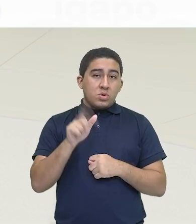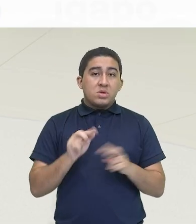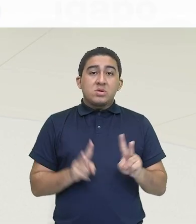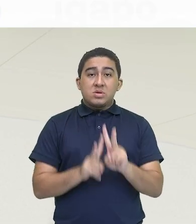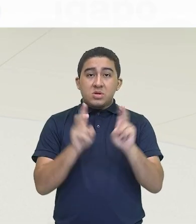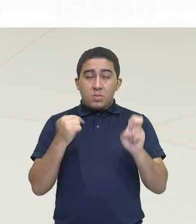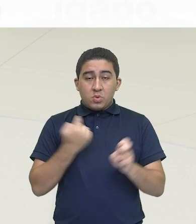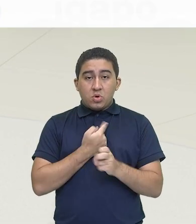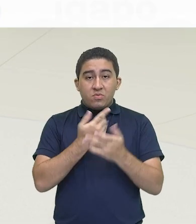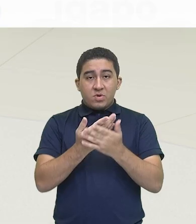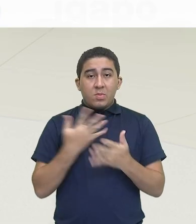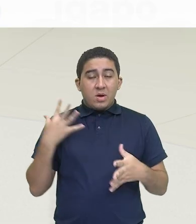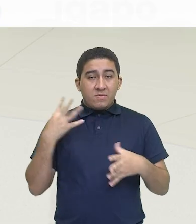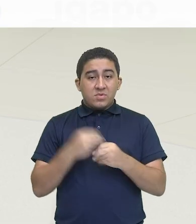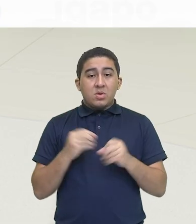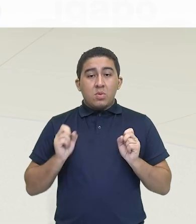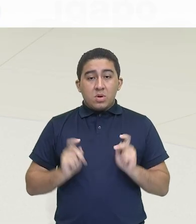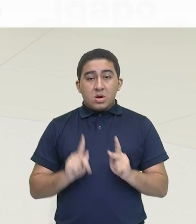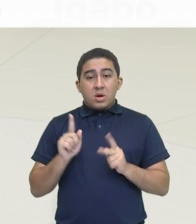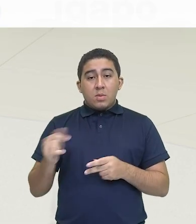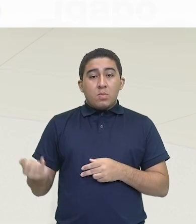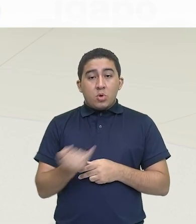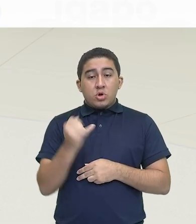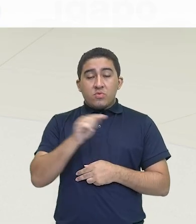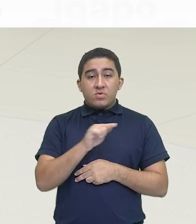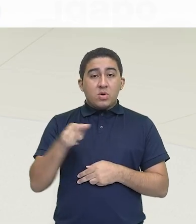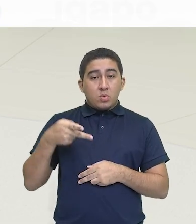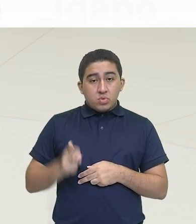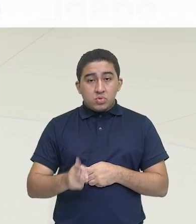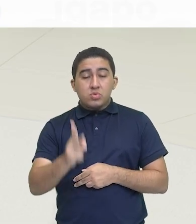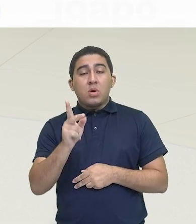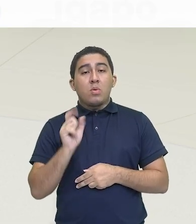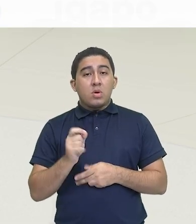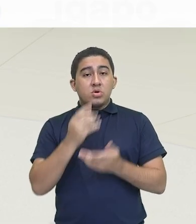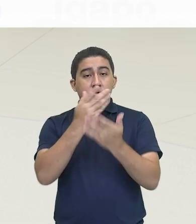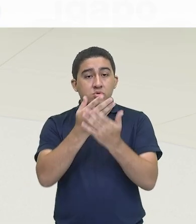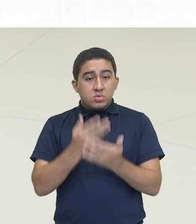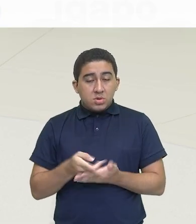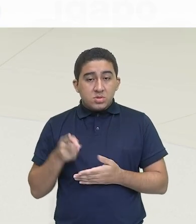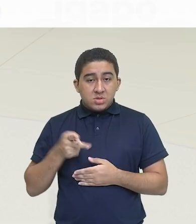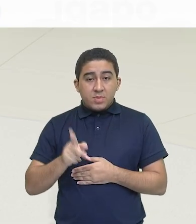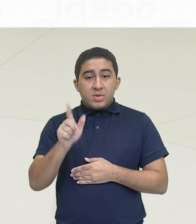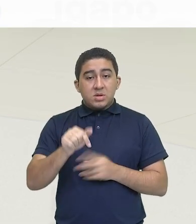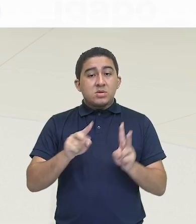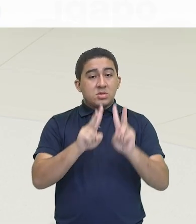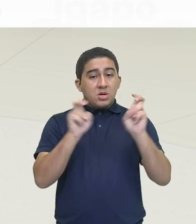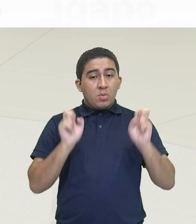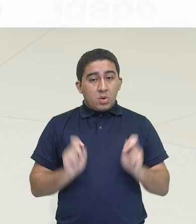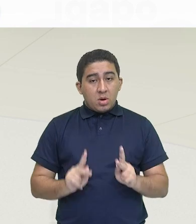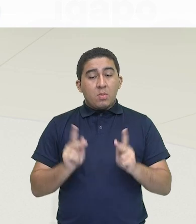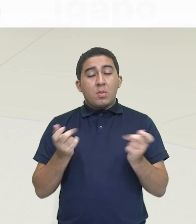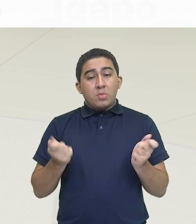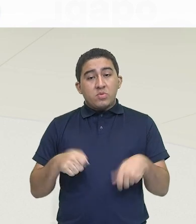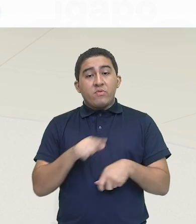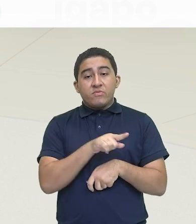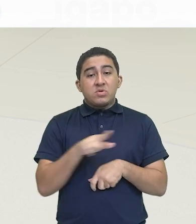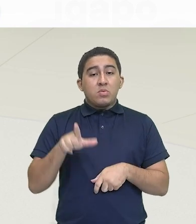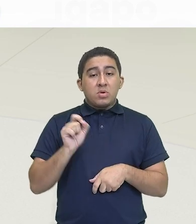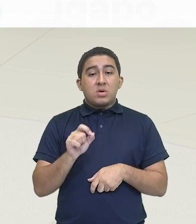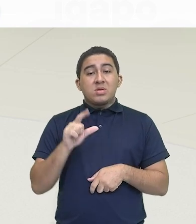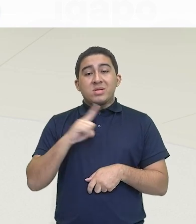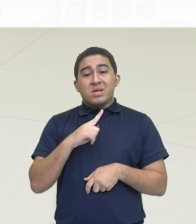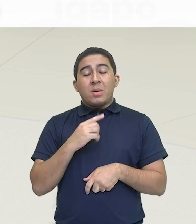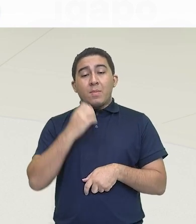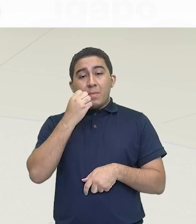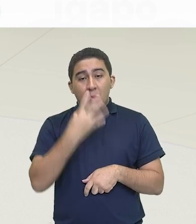assuntos aí nós vimos na revisão. É importante você continuar estudando esses assuntos para poder você aí